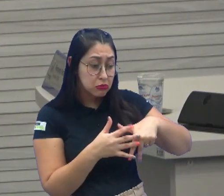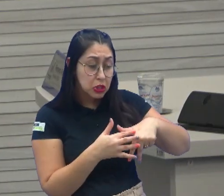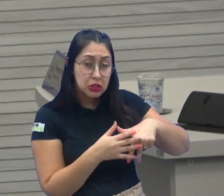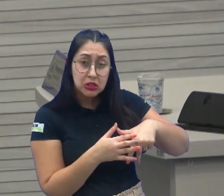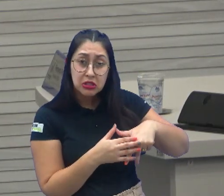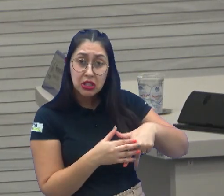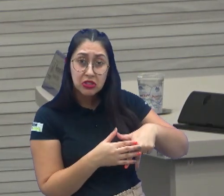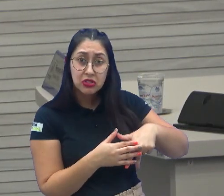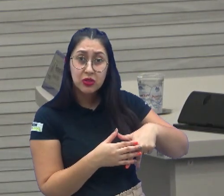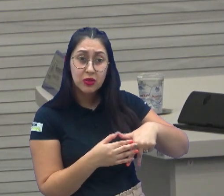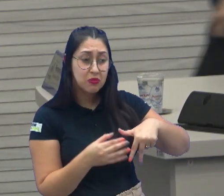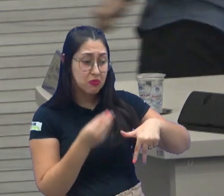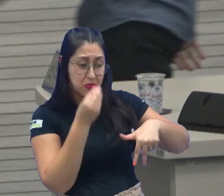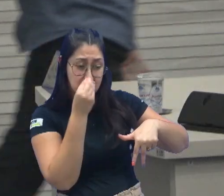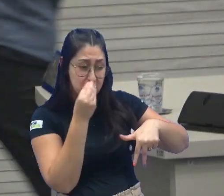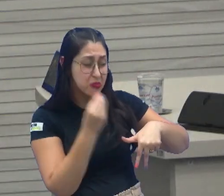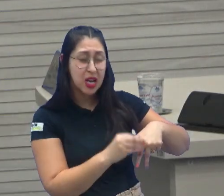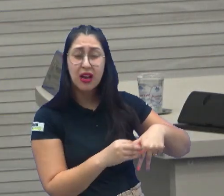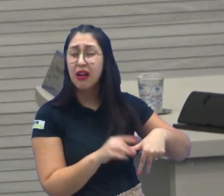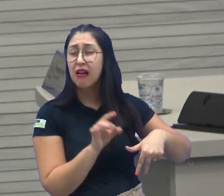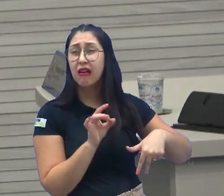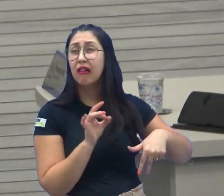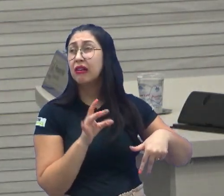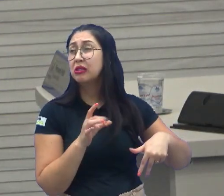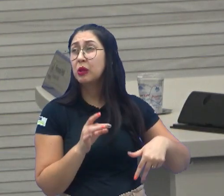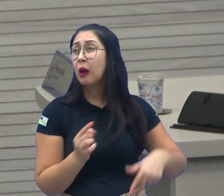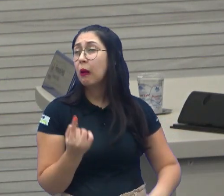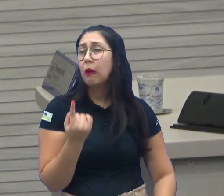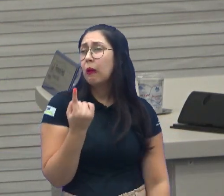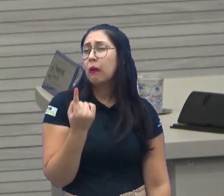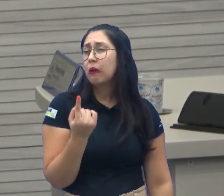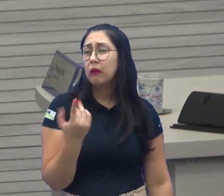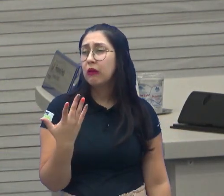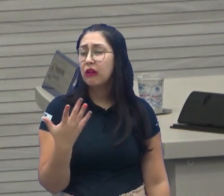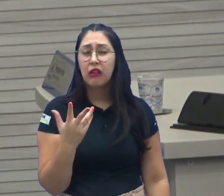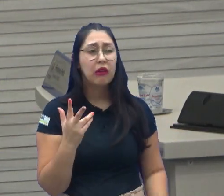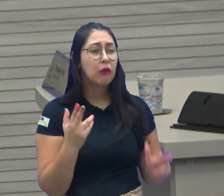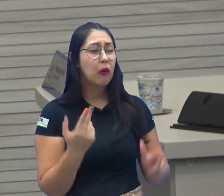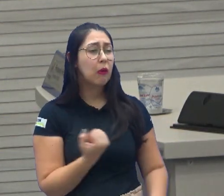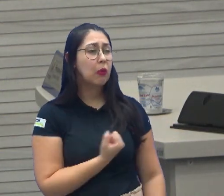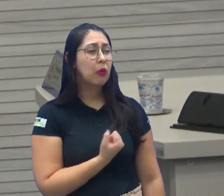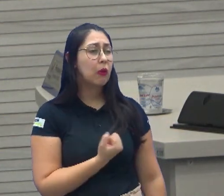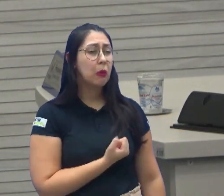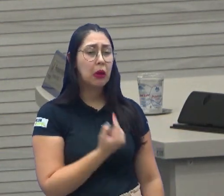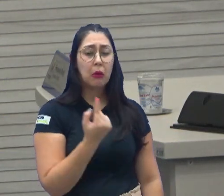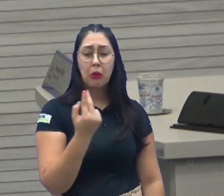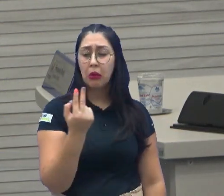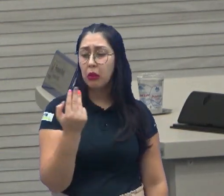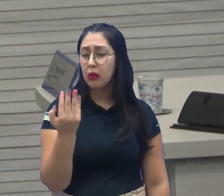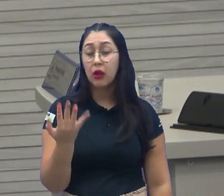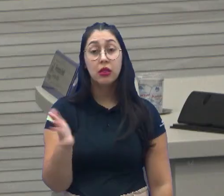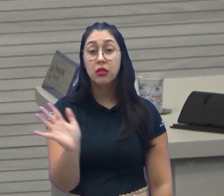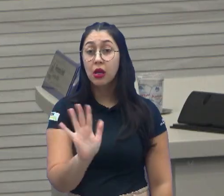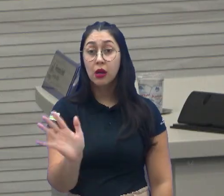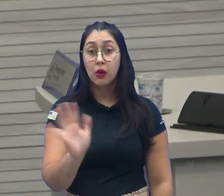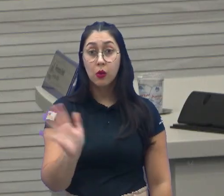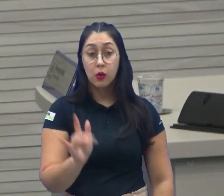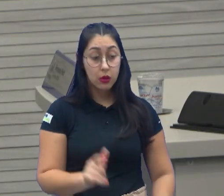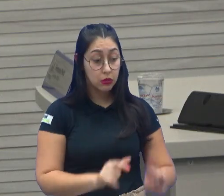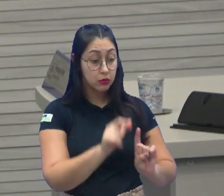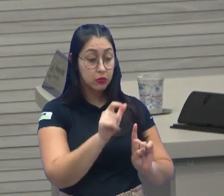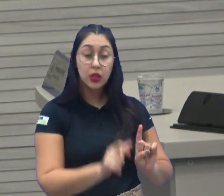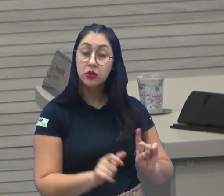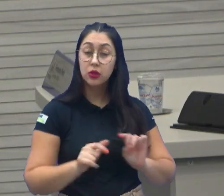tratados como protocolos, número e senha. São pessoas. Vou colocar o